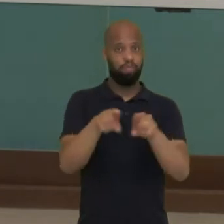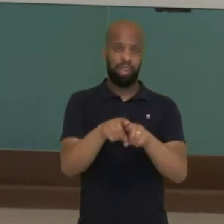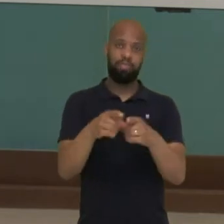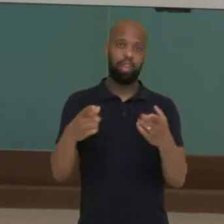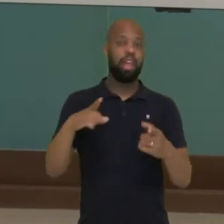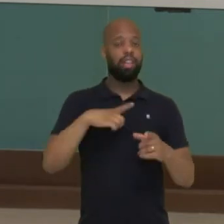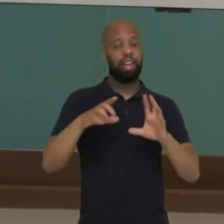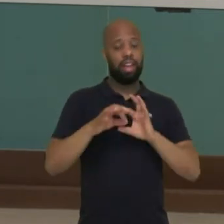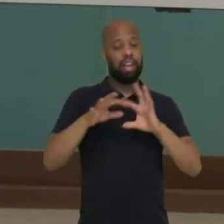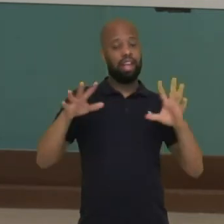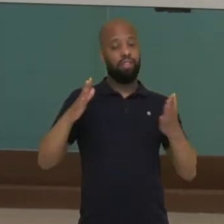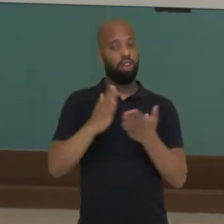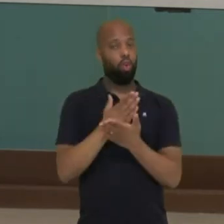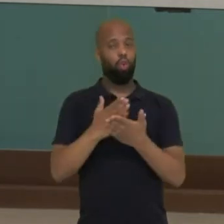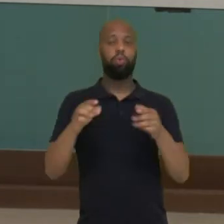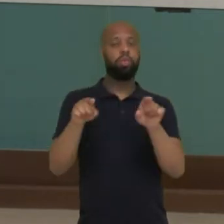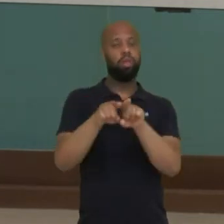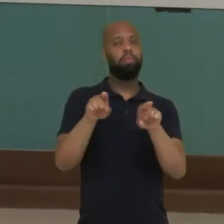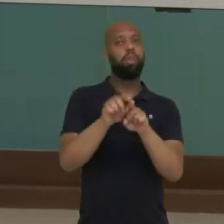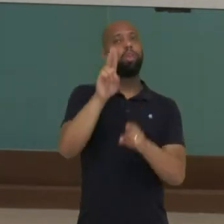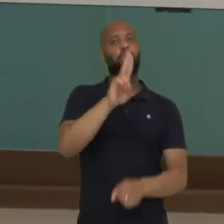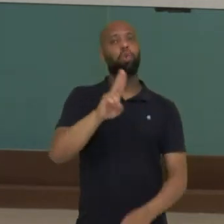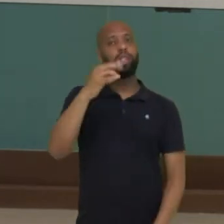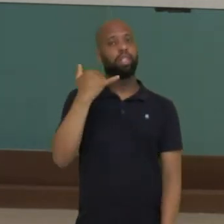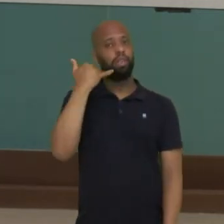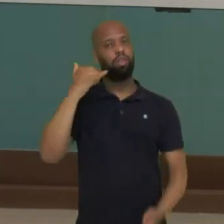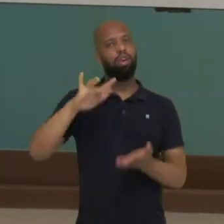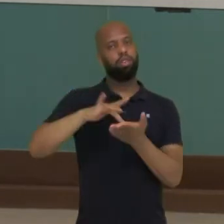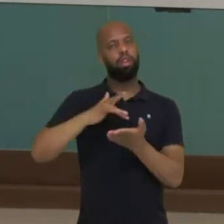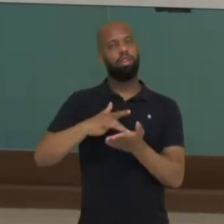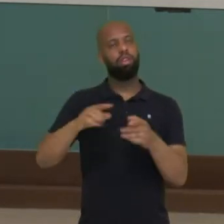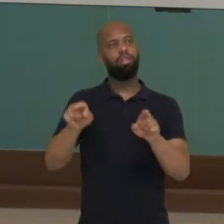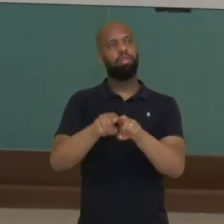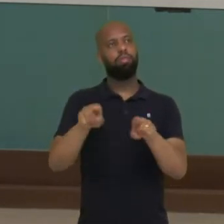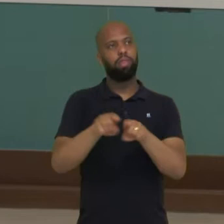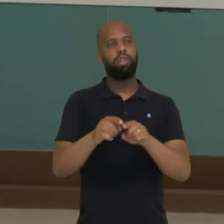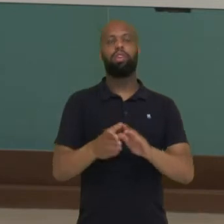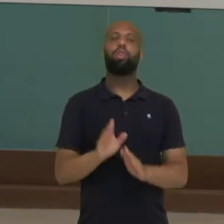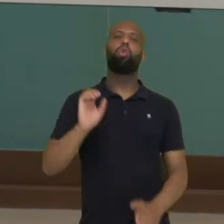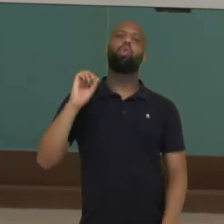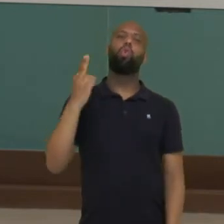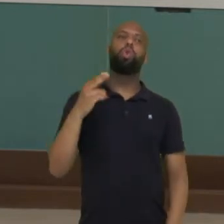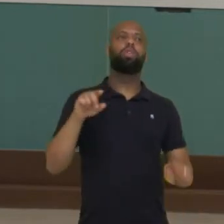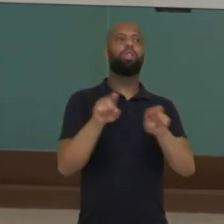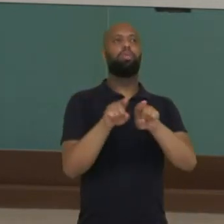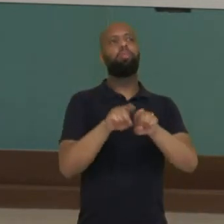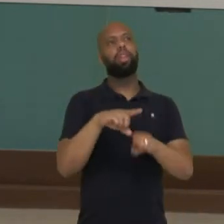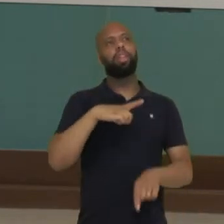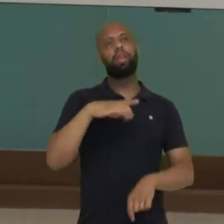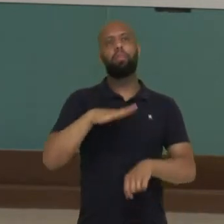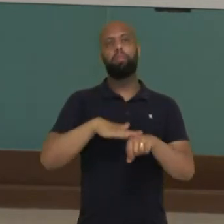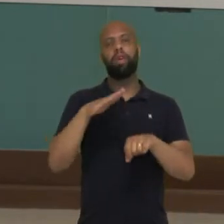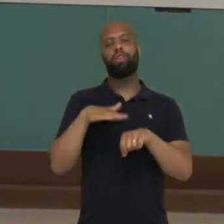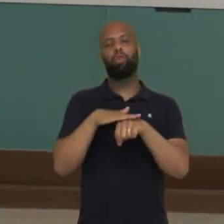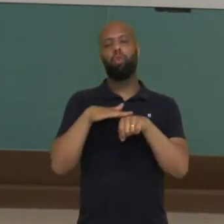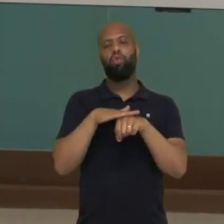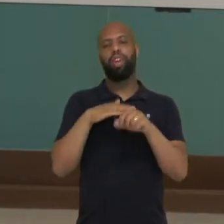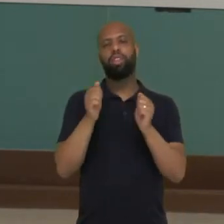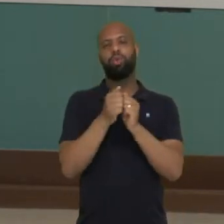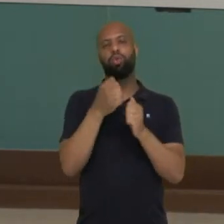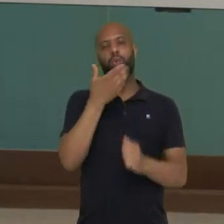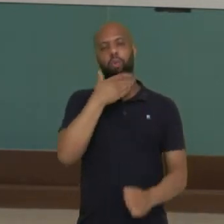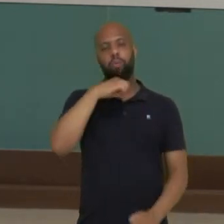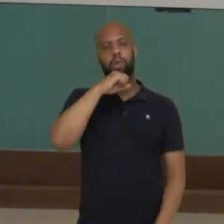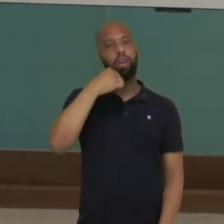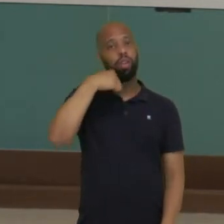com os amigos, usar celular, tablet, enfim. Ou então, há um pouco mais de diálogo com os pais, no sentido de você